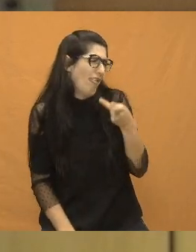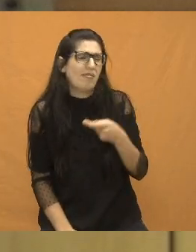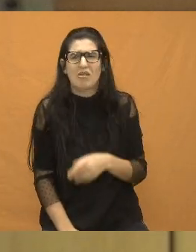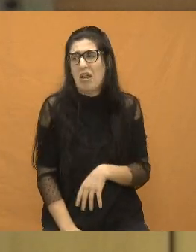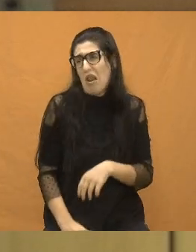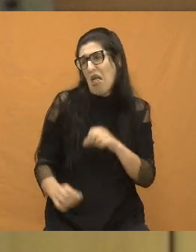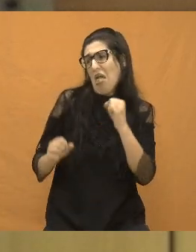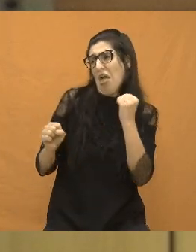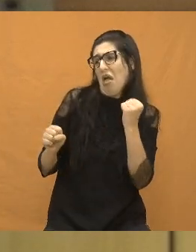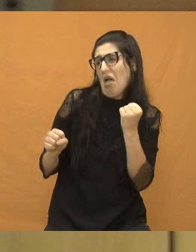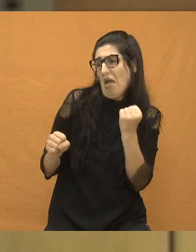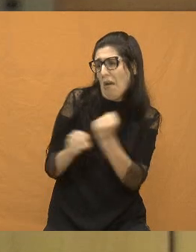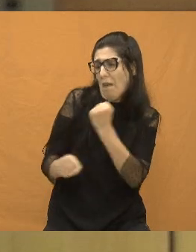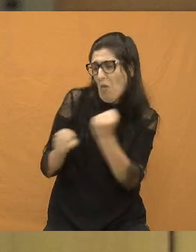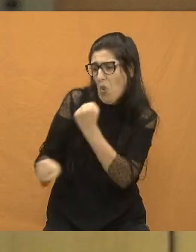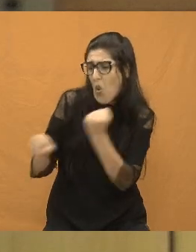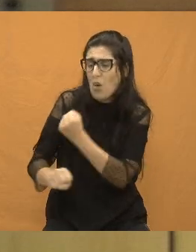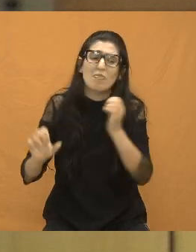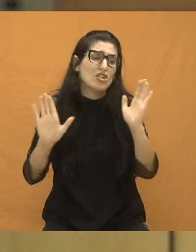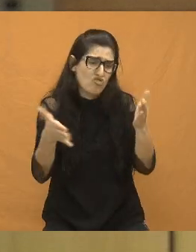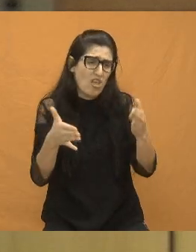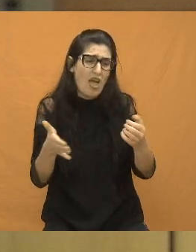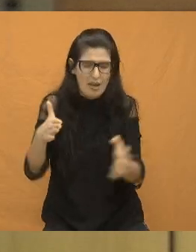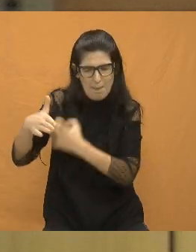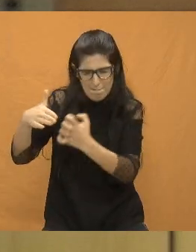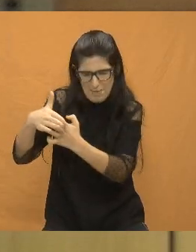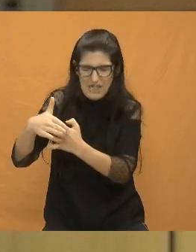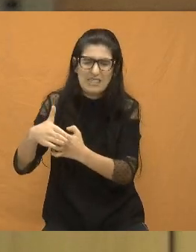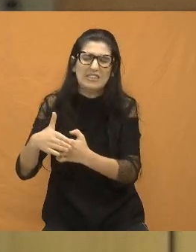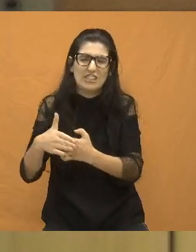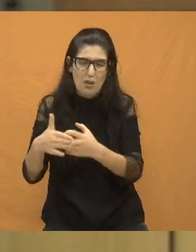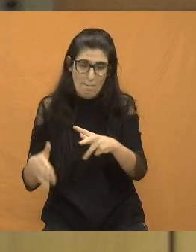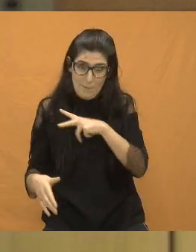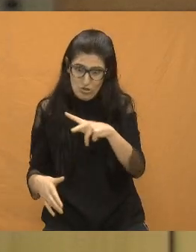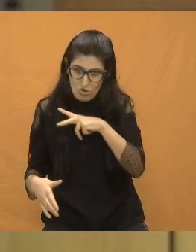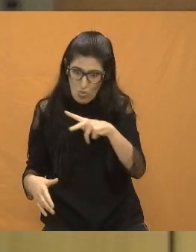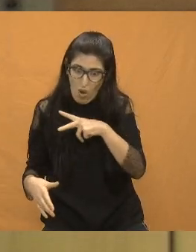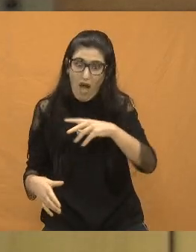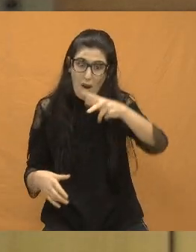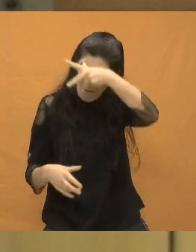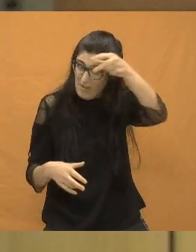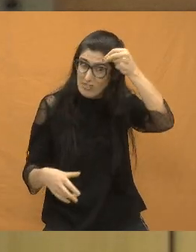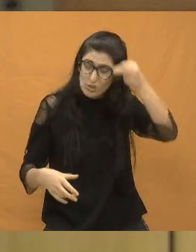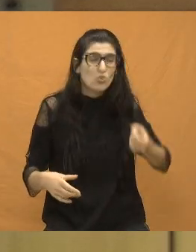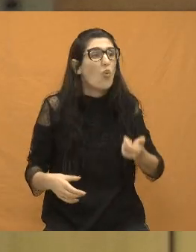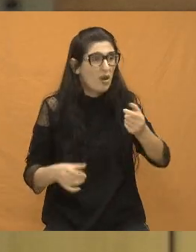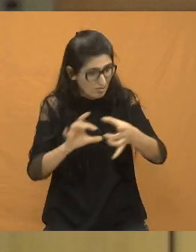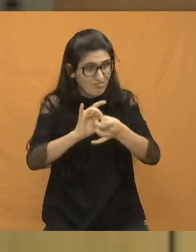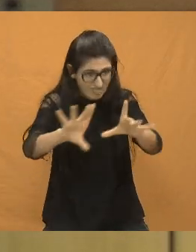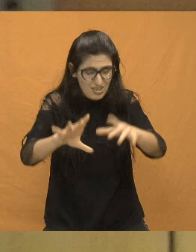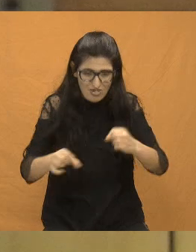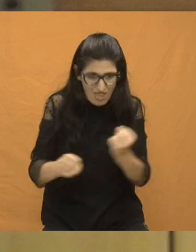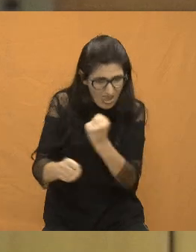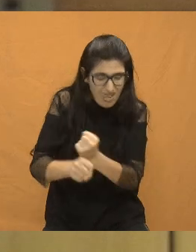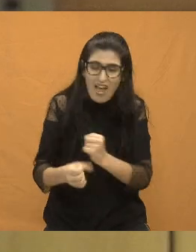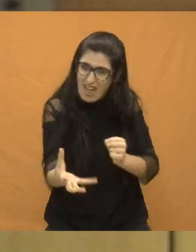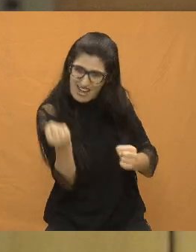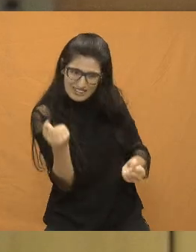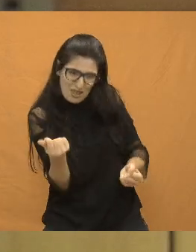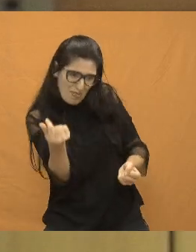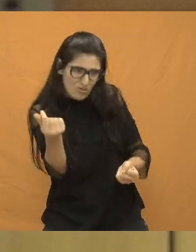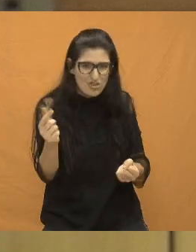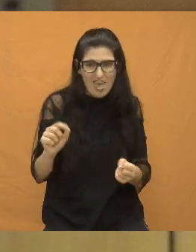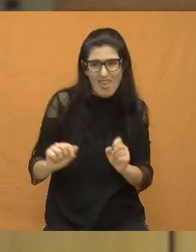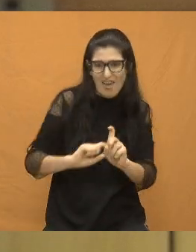aquela obra e já recebeu e não terminou. Então, é bom esclarecer à comunidade que a prefeitura é diferente